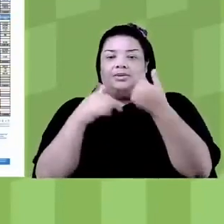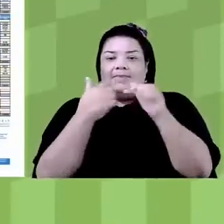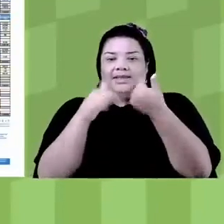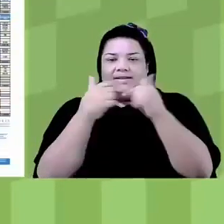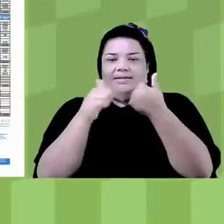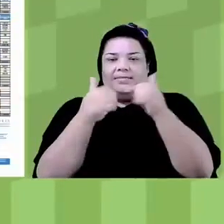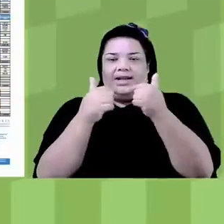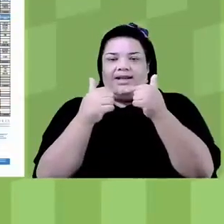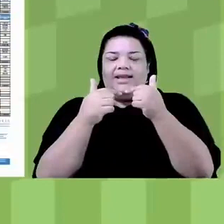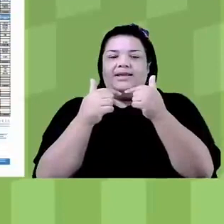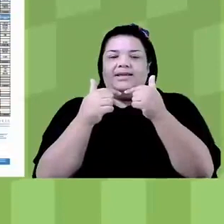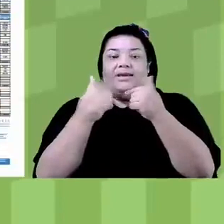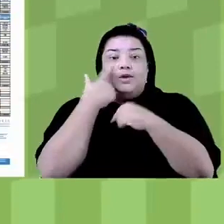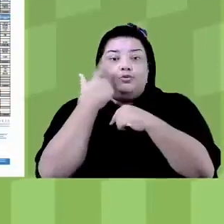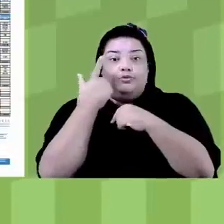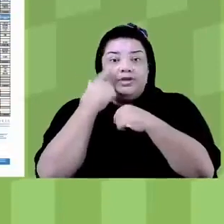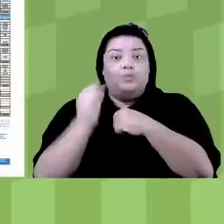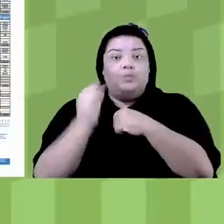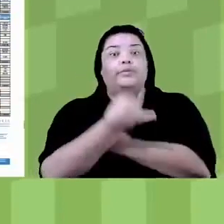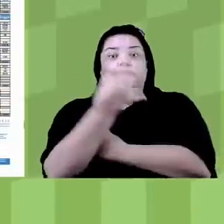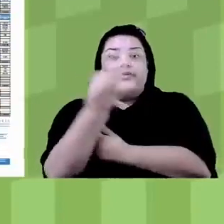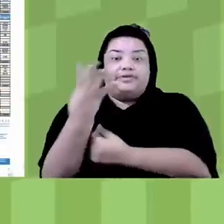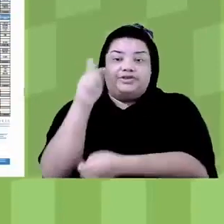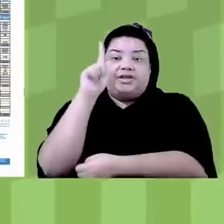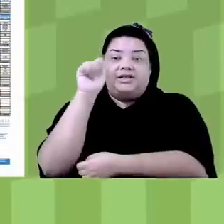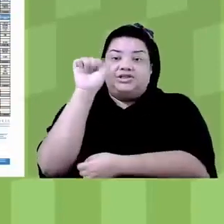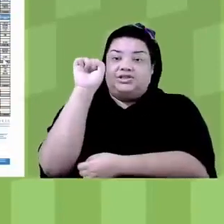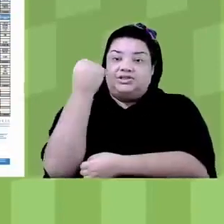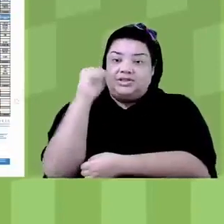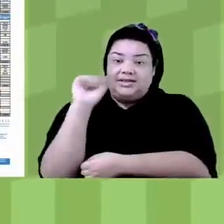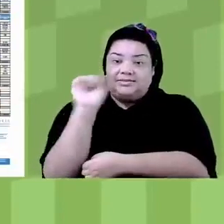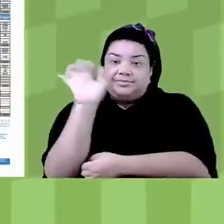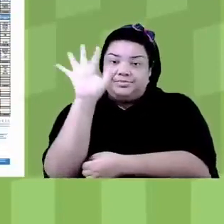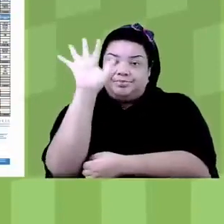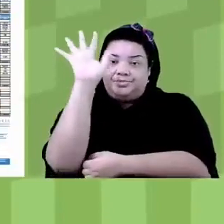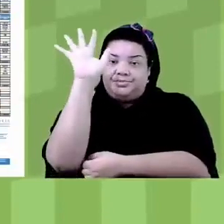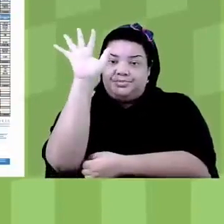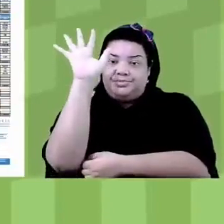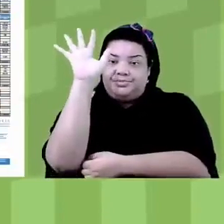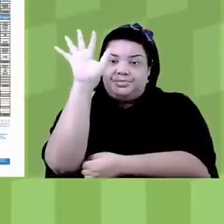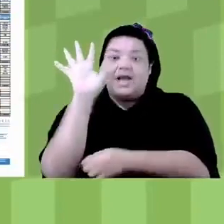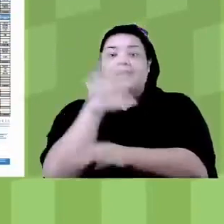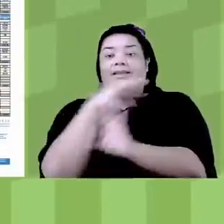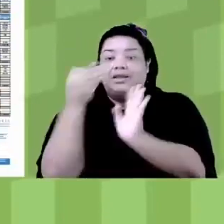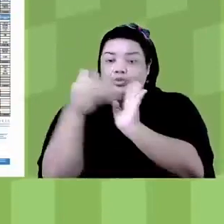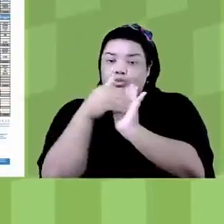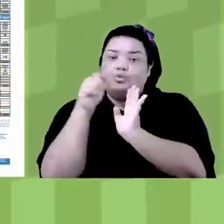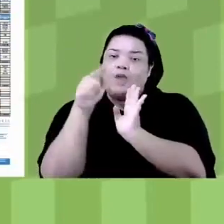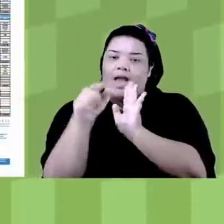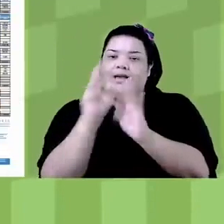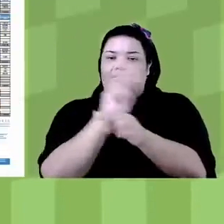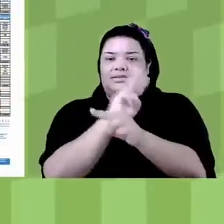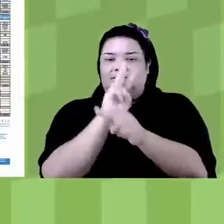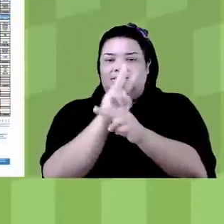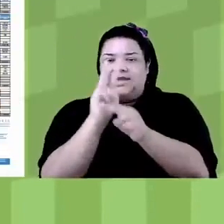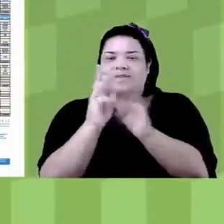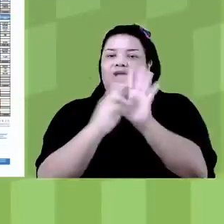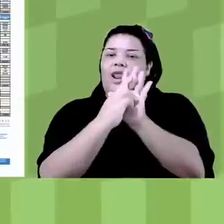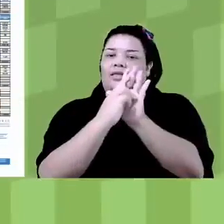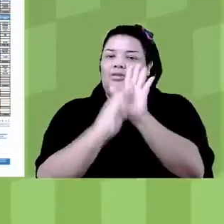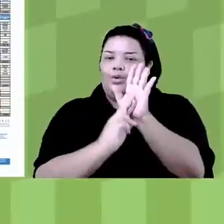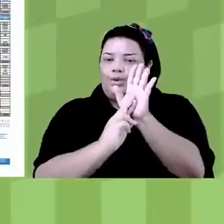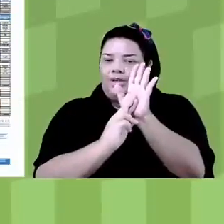tudo lá, né? Tanto os cálculos, as sínteses, quanto relatórios intermediários